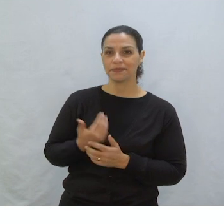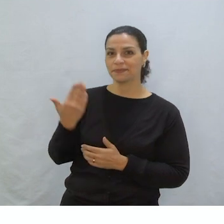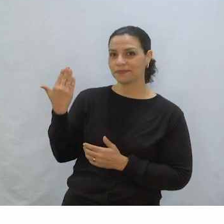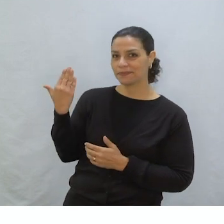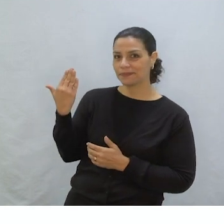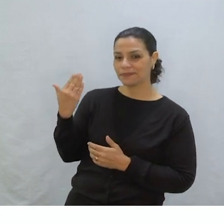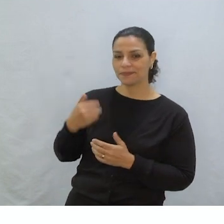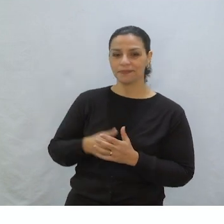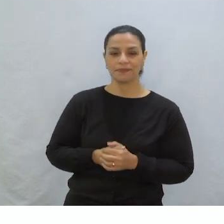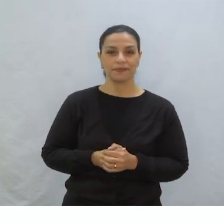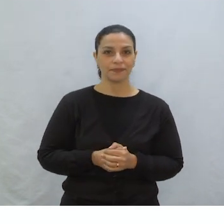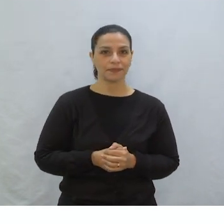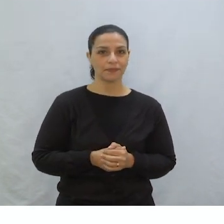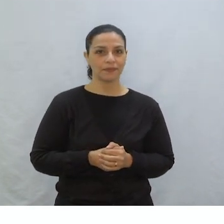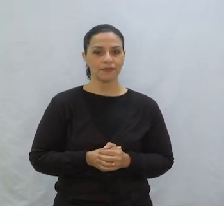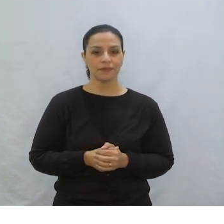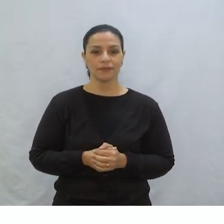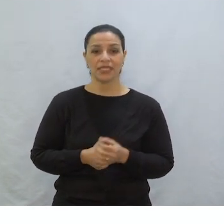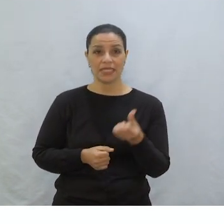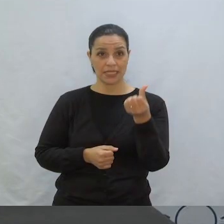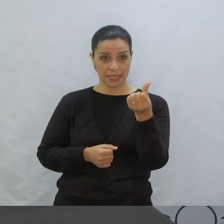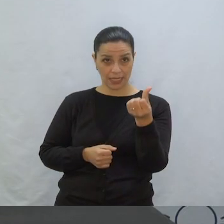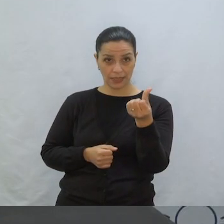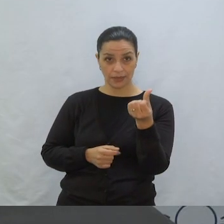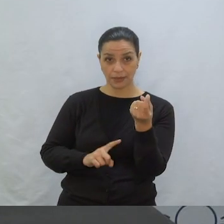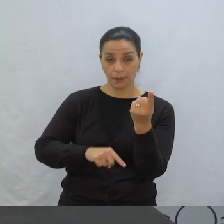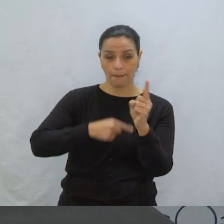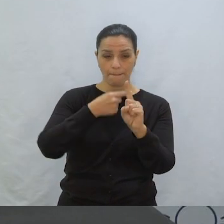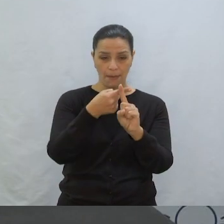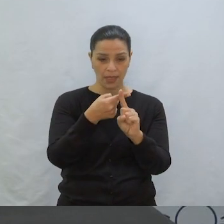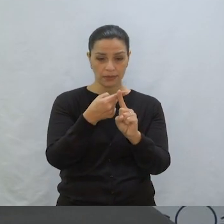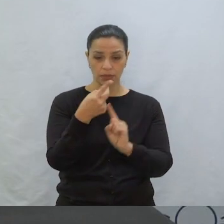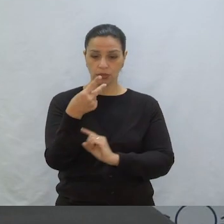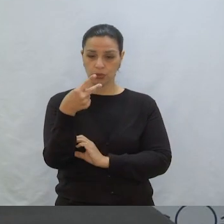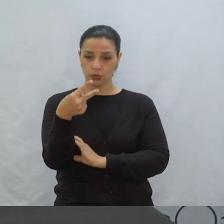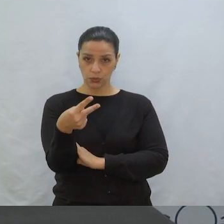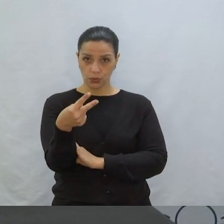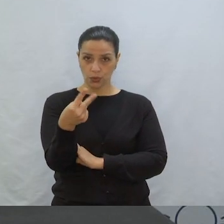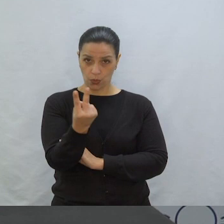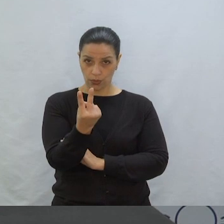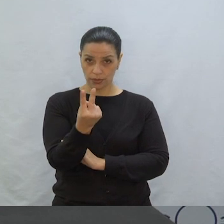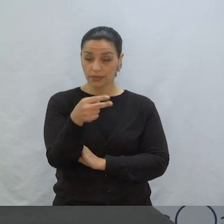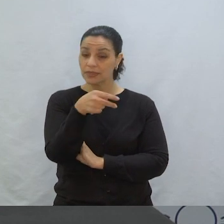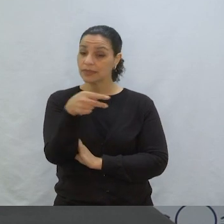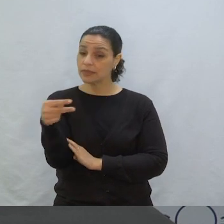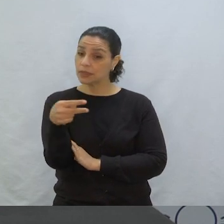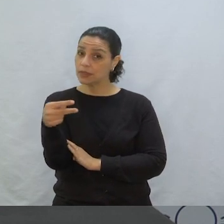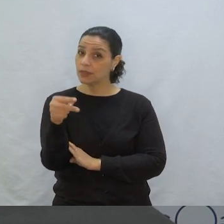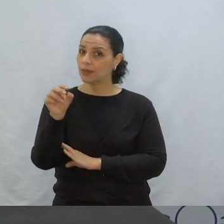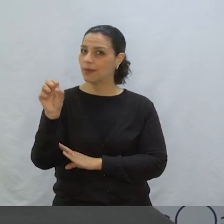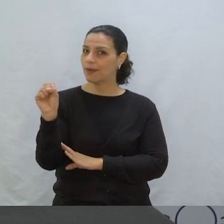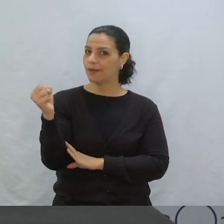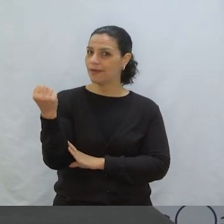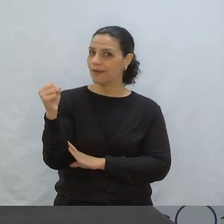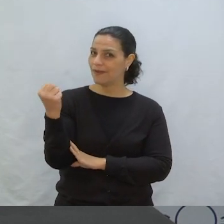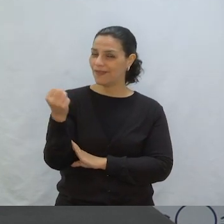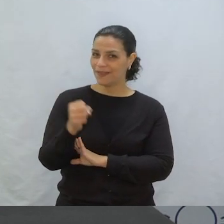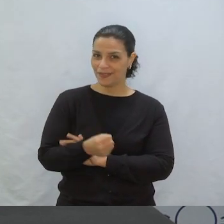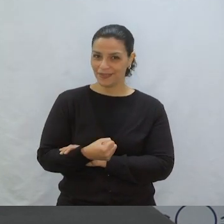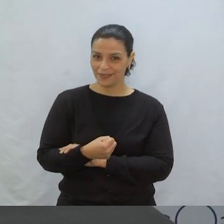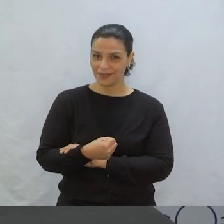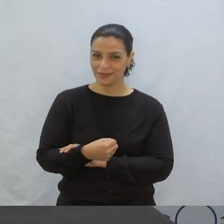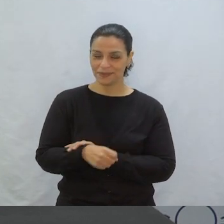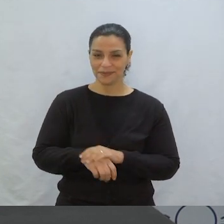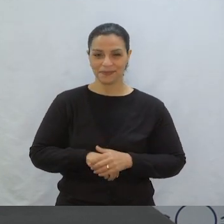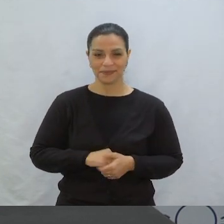é o número 2. 6 mais 2 igual